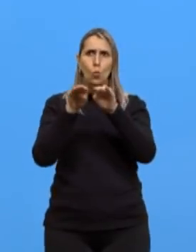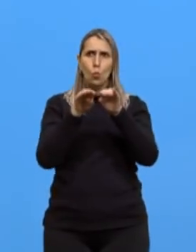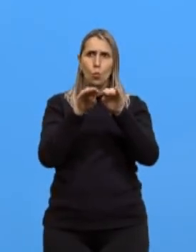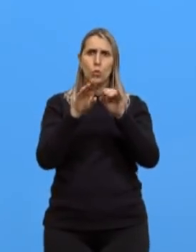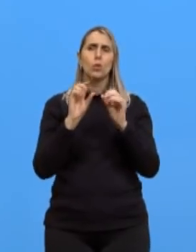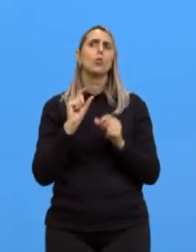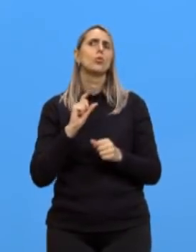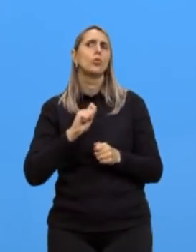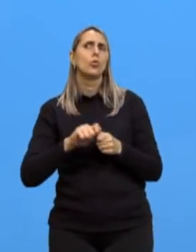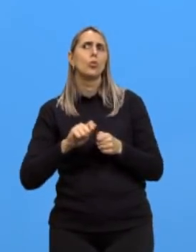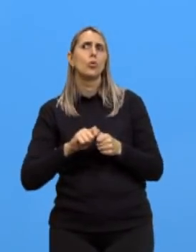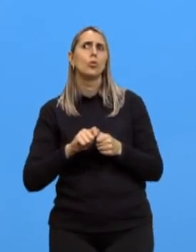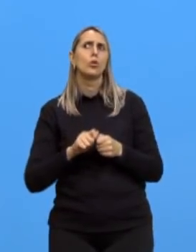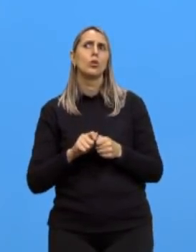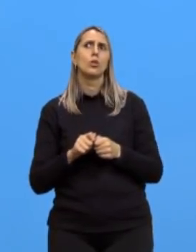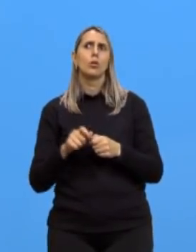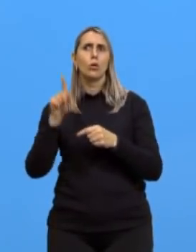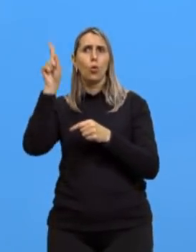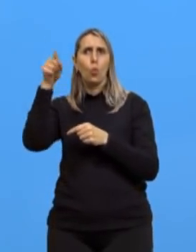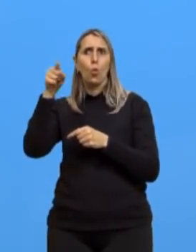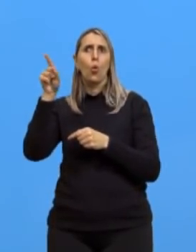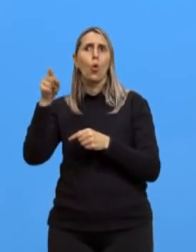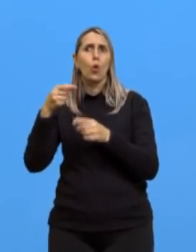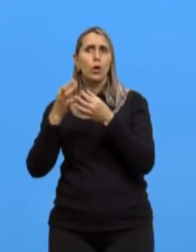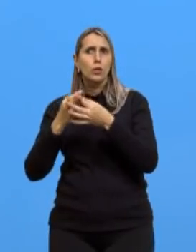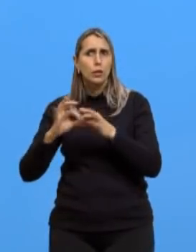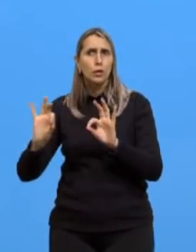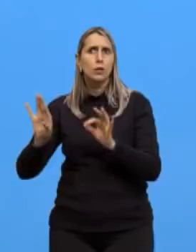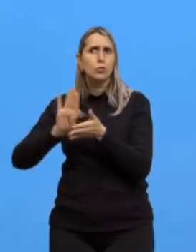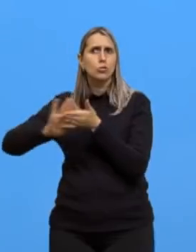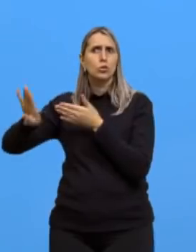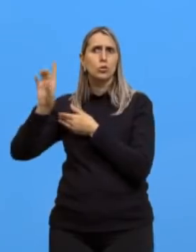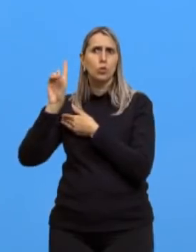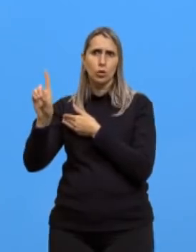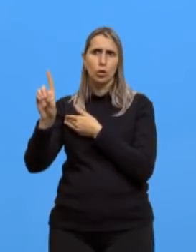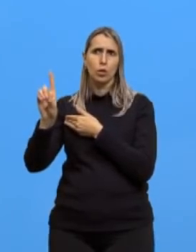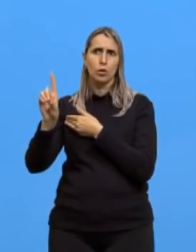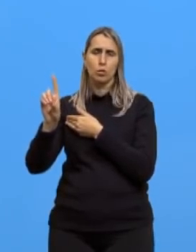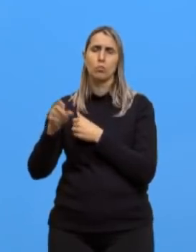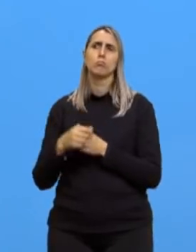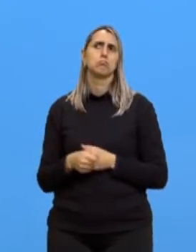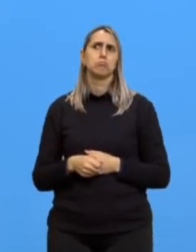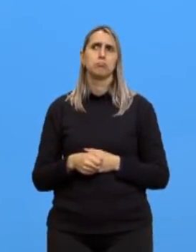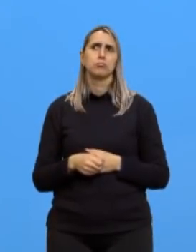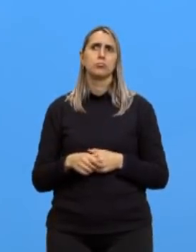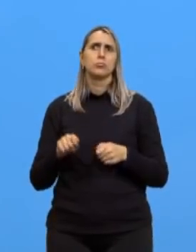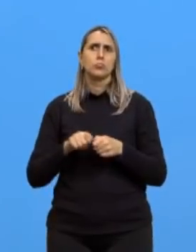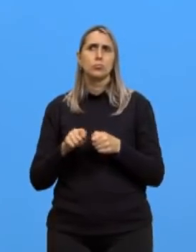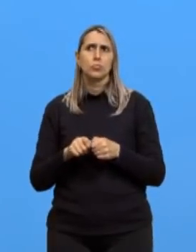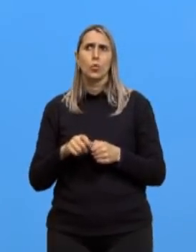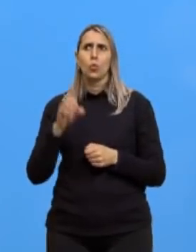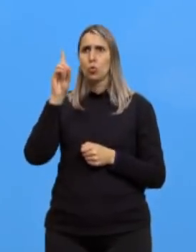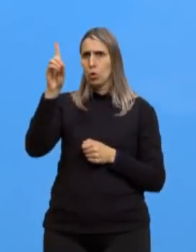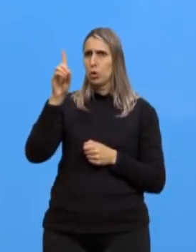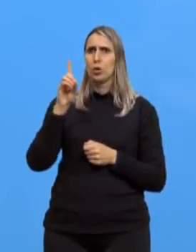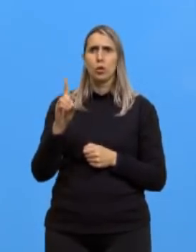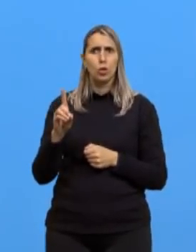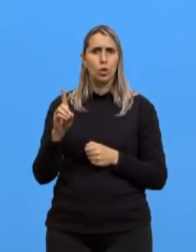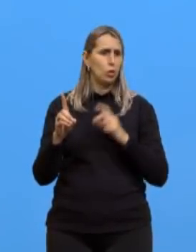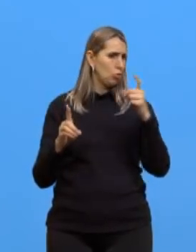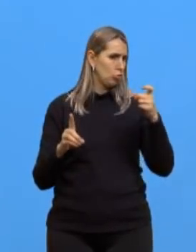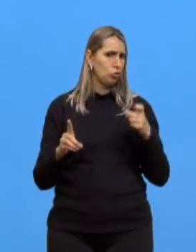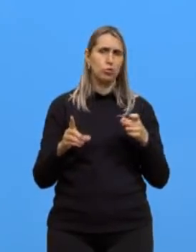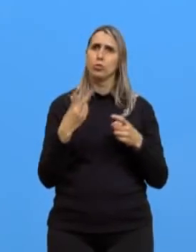o que que eu faço eu simplifiquei ó tirei quer saber que tinha para mais porque eu já estava com duas variáveis aqui